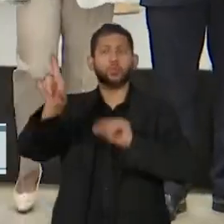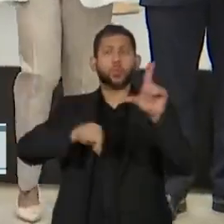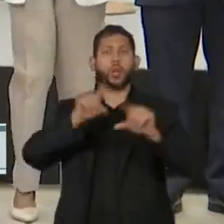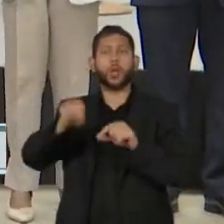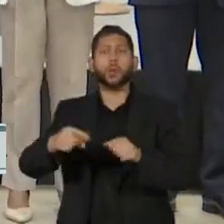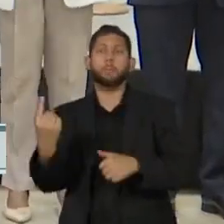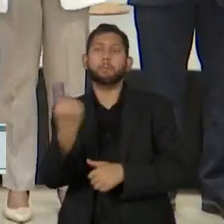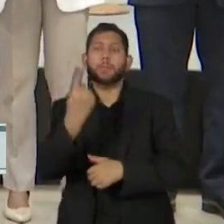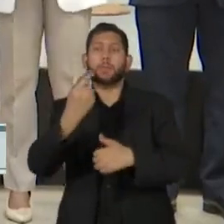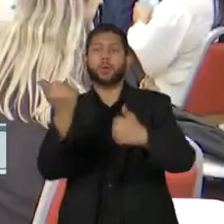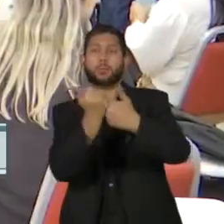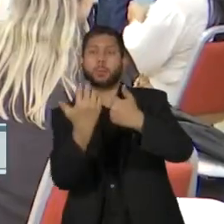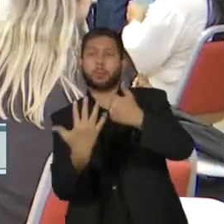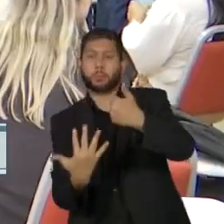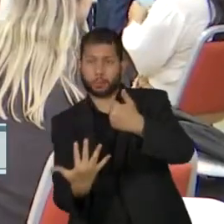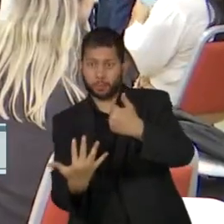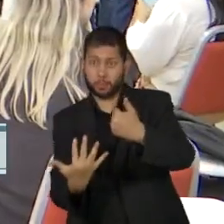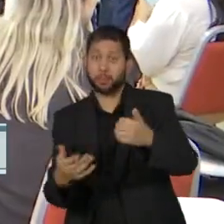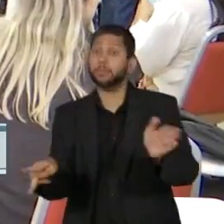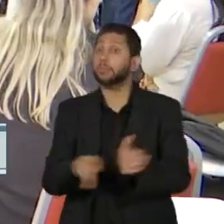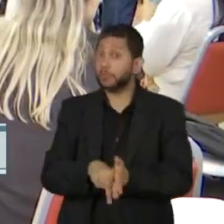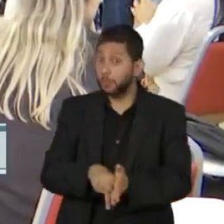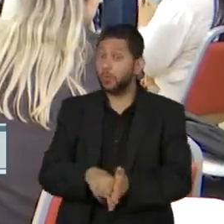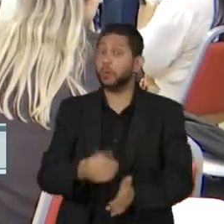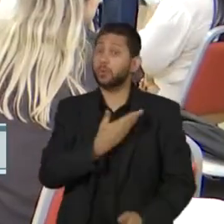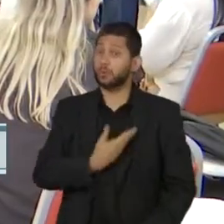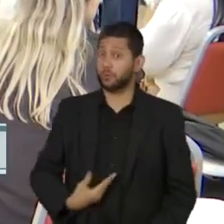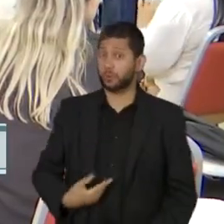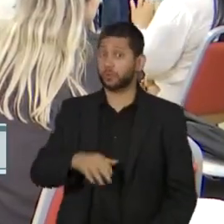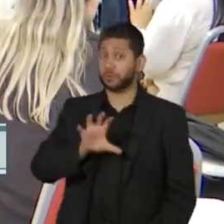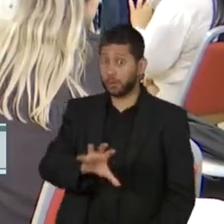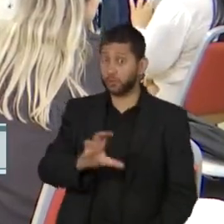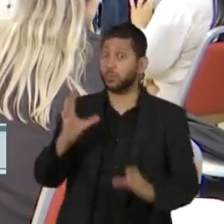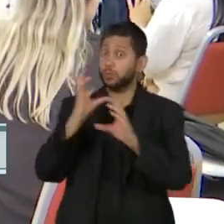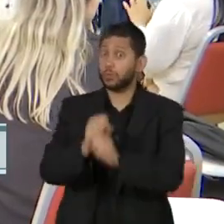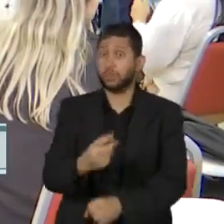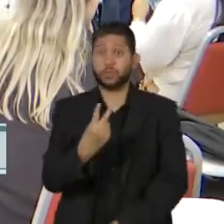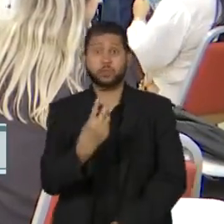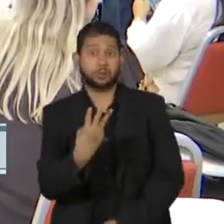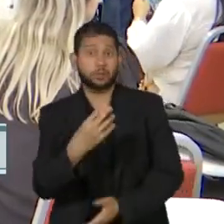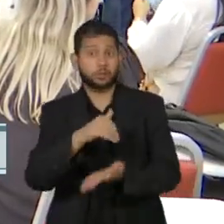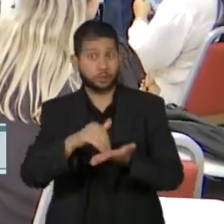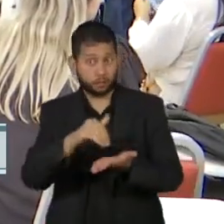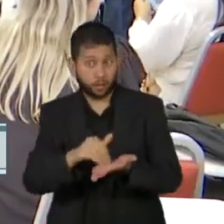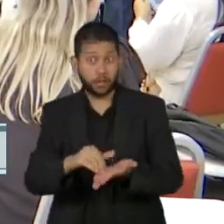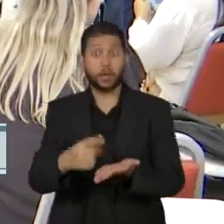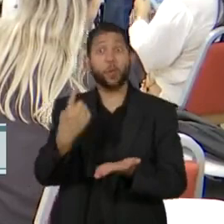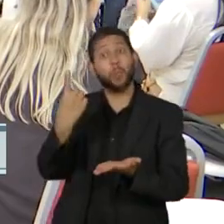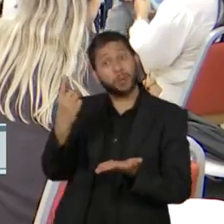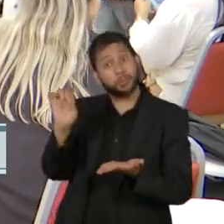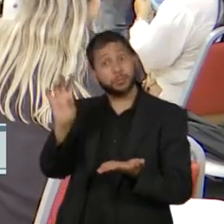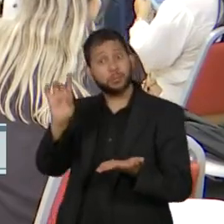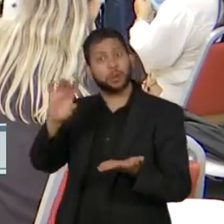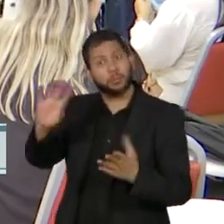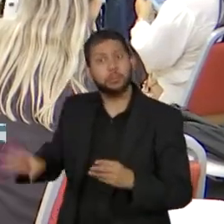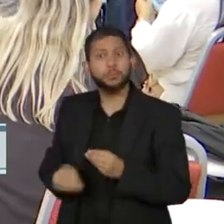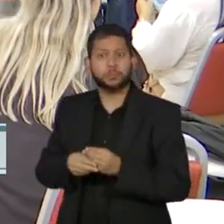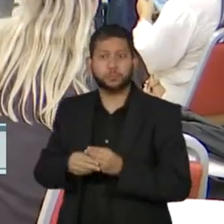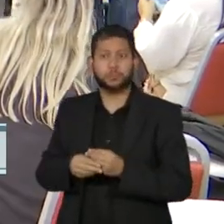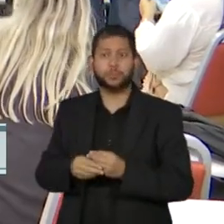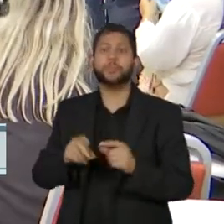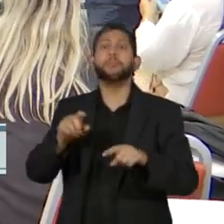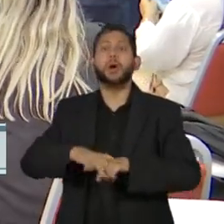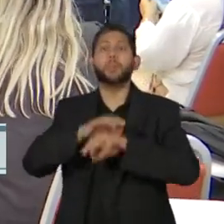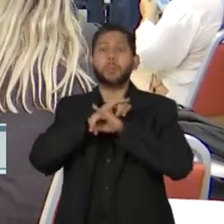primeiro Escalão de seu governo o estado terá 23 secretarias além de uma secretaria extraordinária após